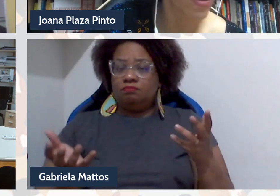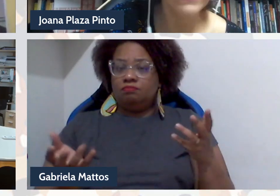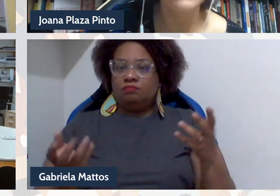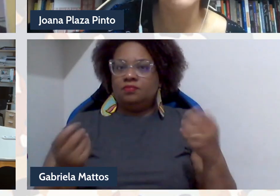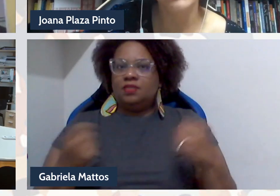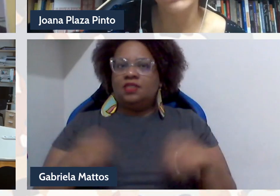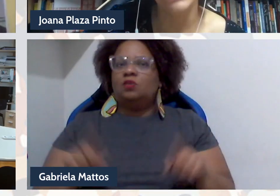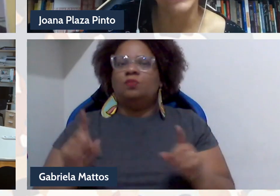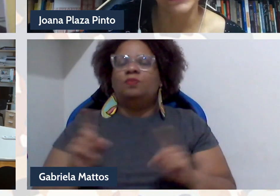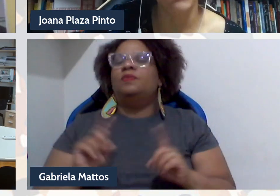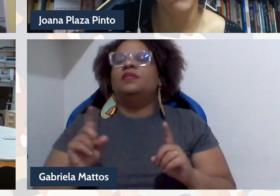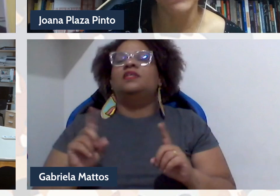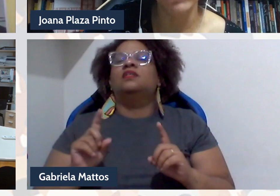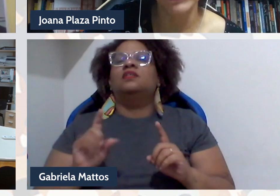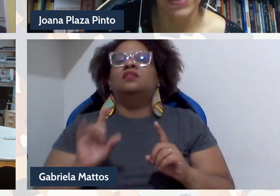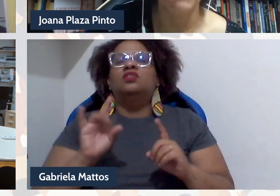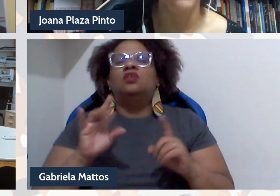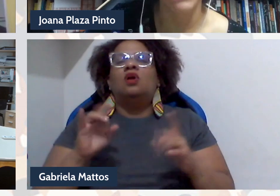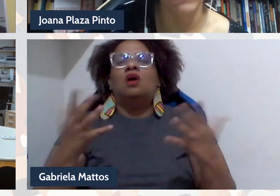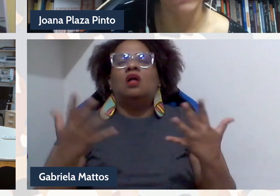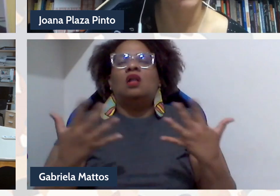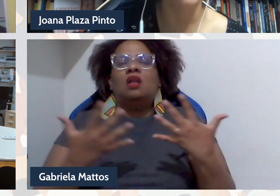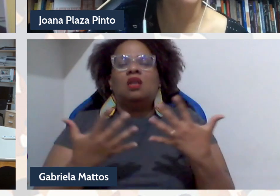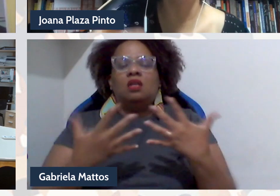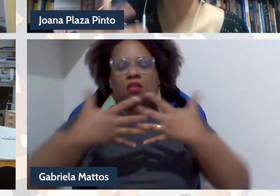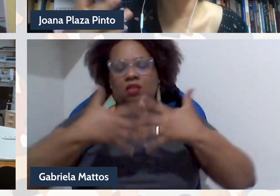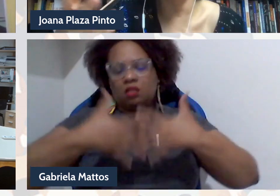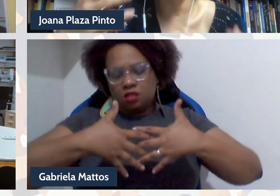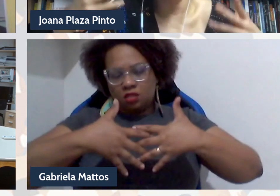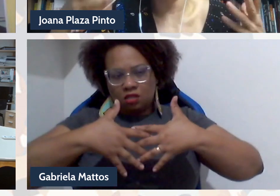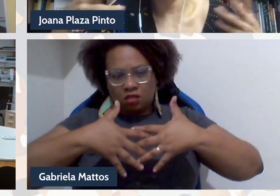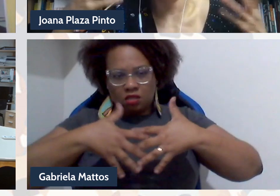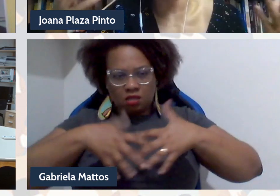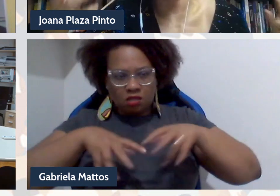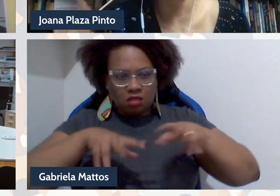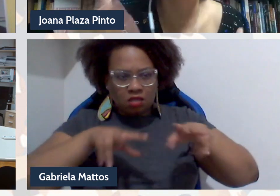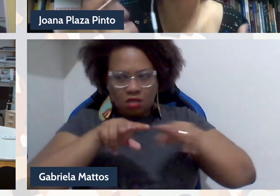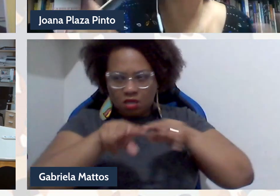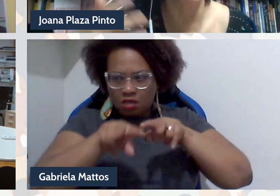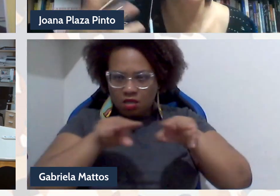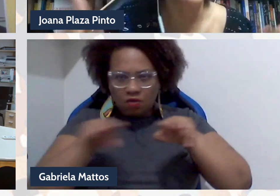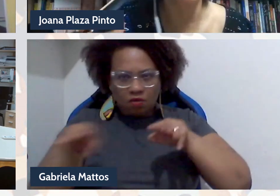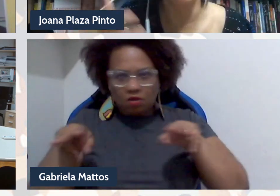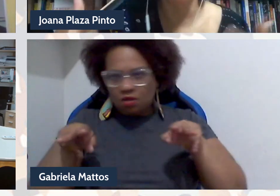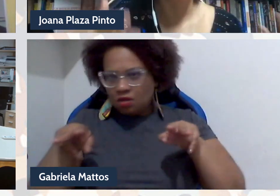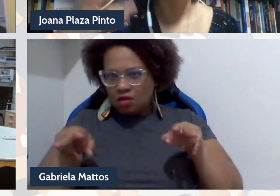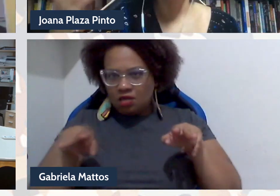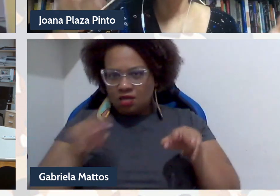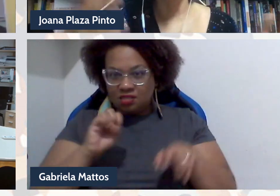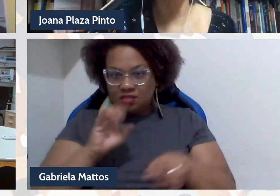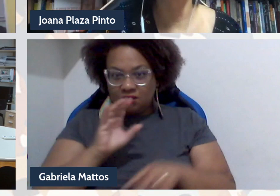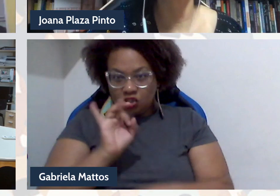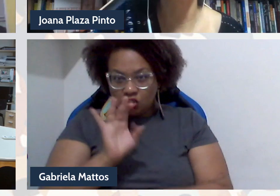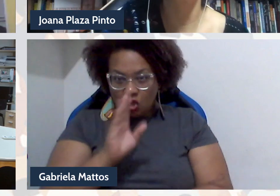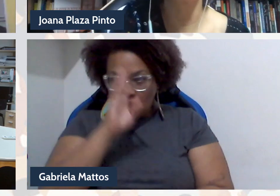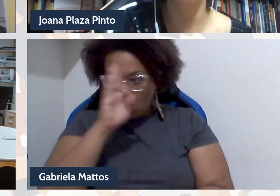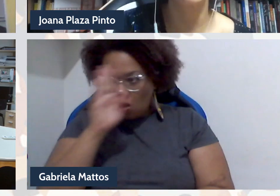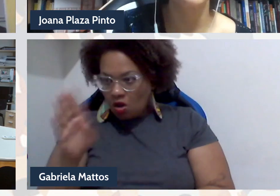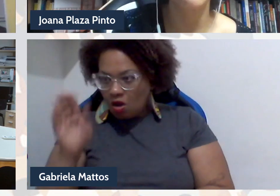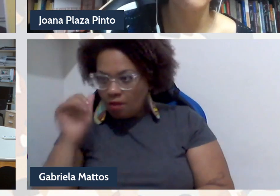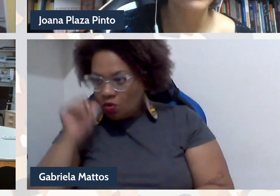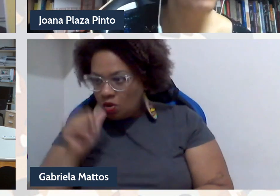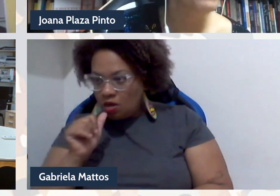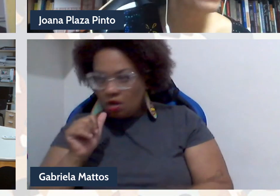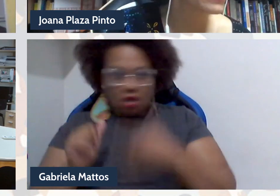Então, só a interseccionalidade me faz olhar para isso. Senão, se eu estivesse olhando só mulheres, homens, etc., talvez eu